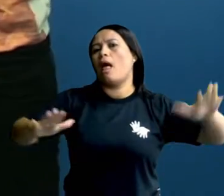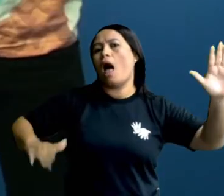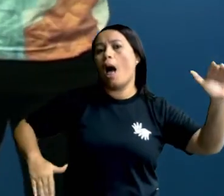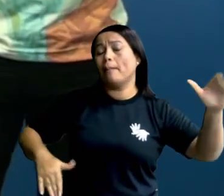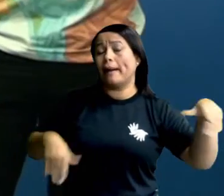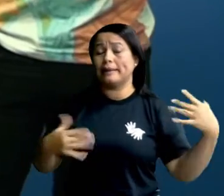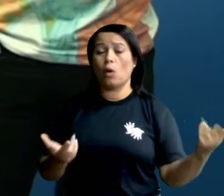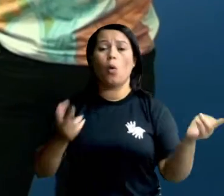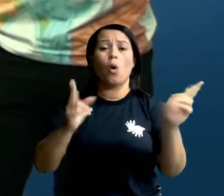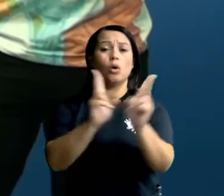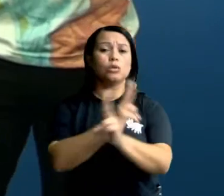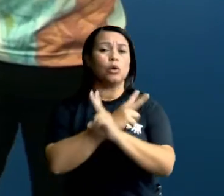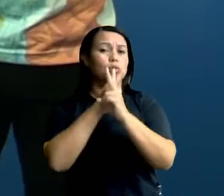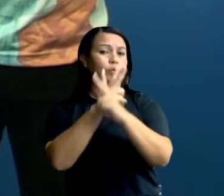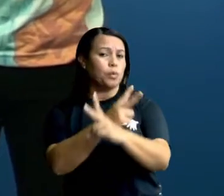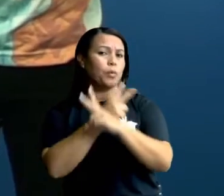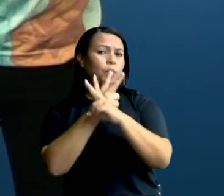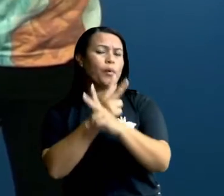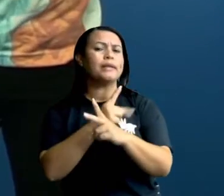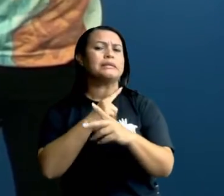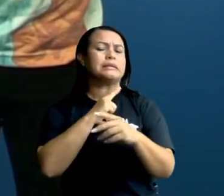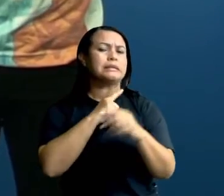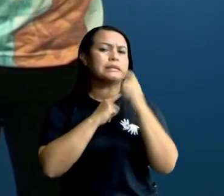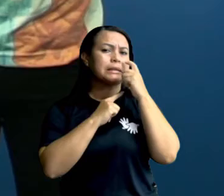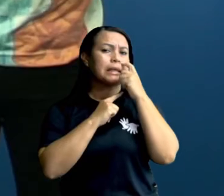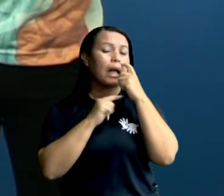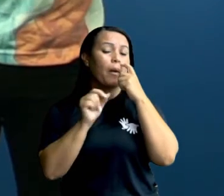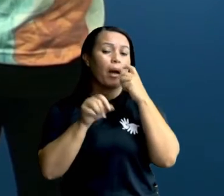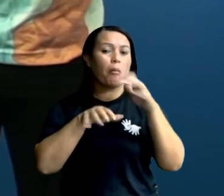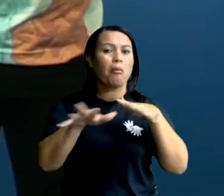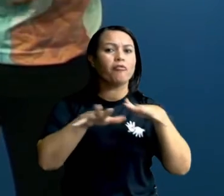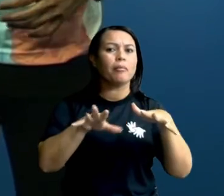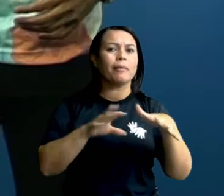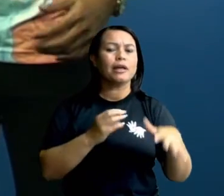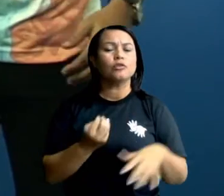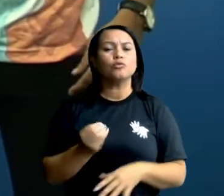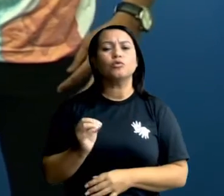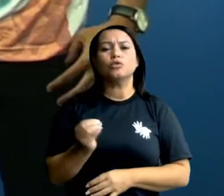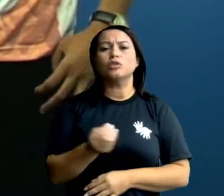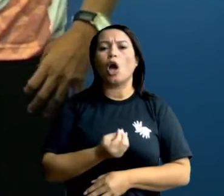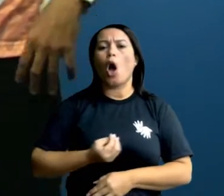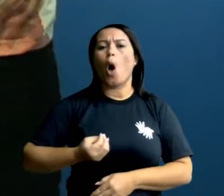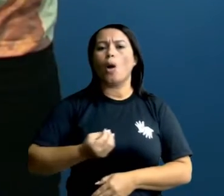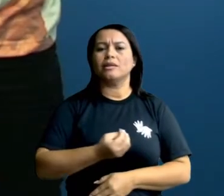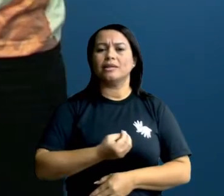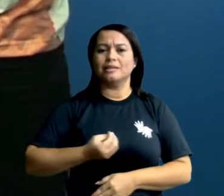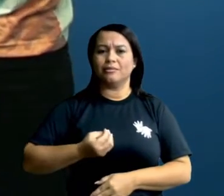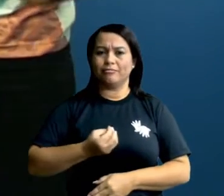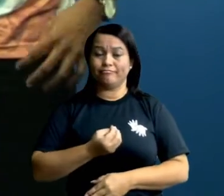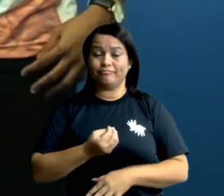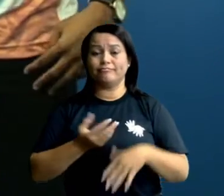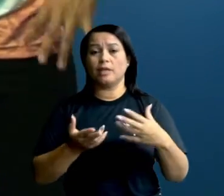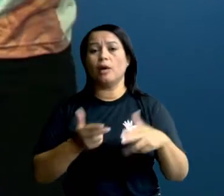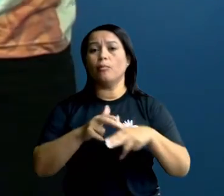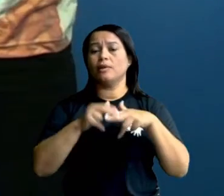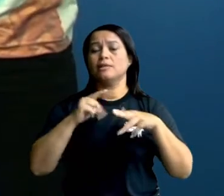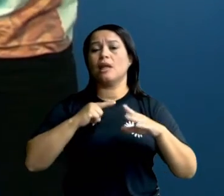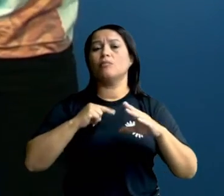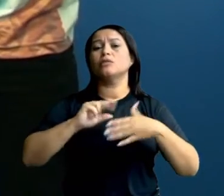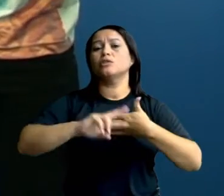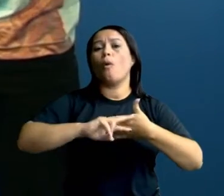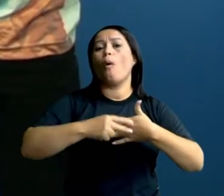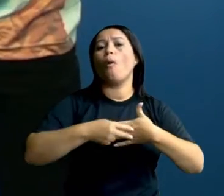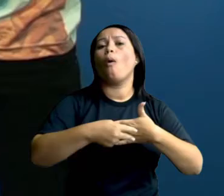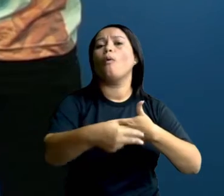ventos está atrelada, né, com certeza, ao movimento de rotação. Por isso a gente cita como uma de suas consequências o efeito Coriolis, que